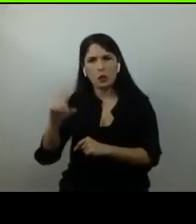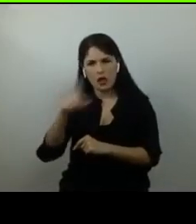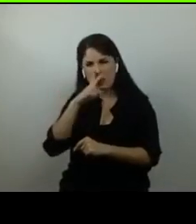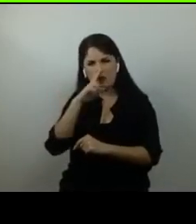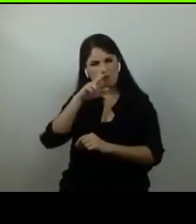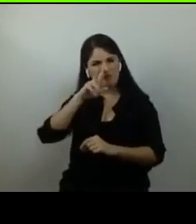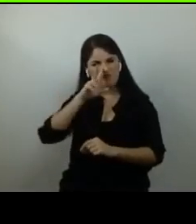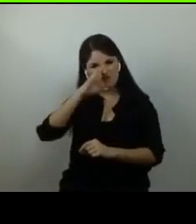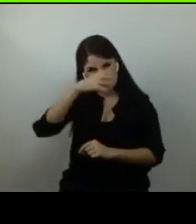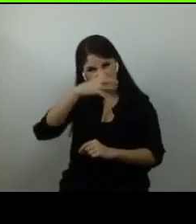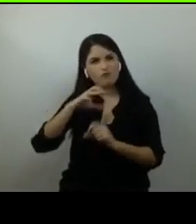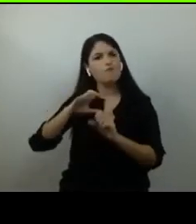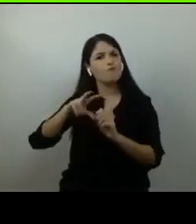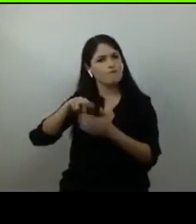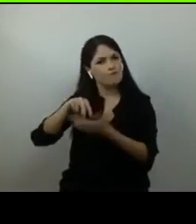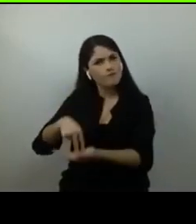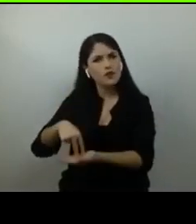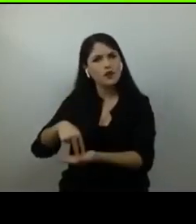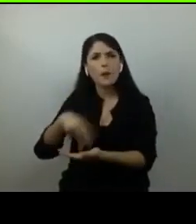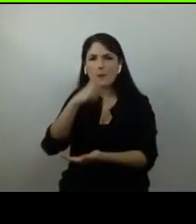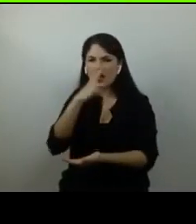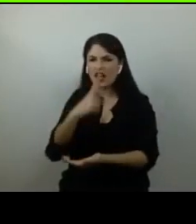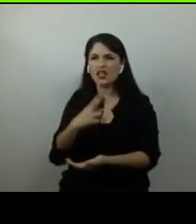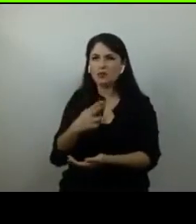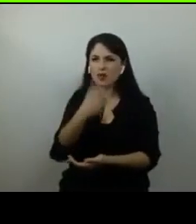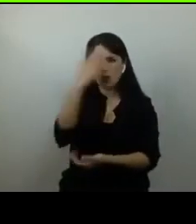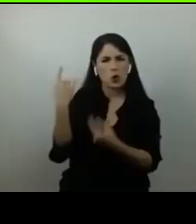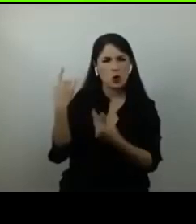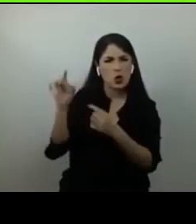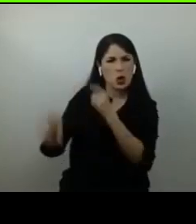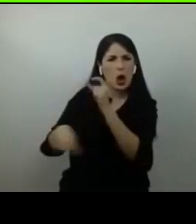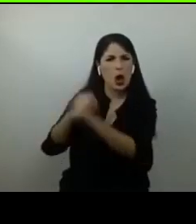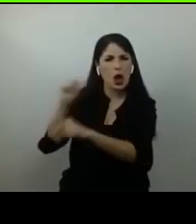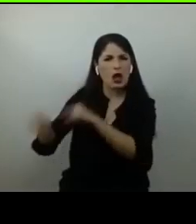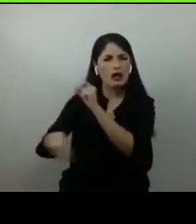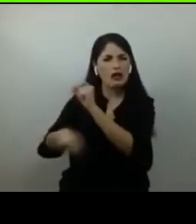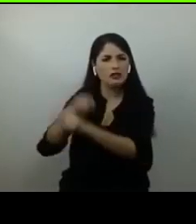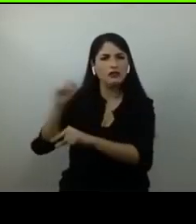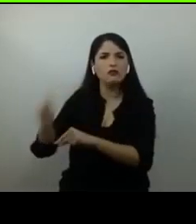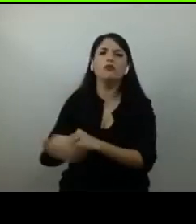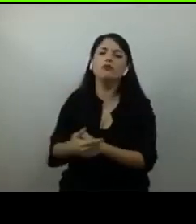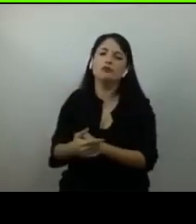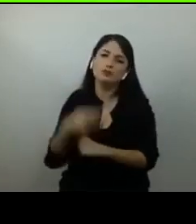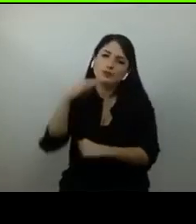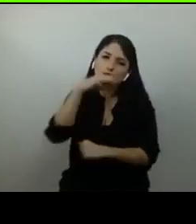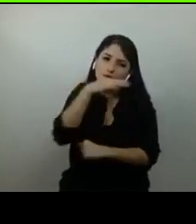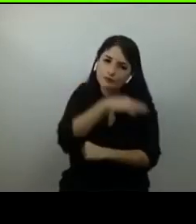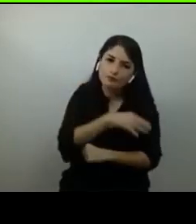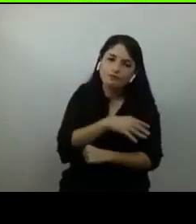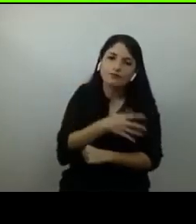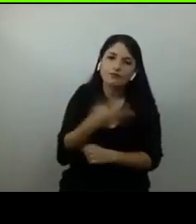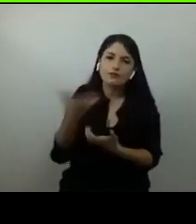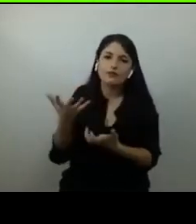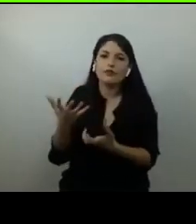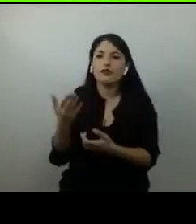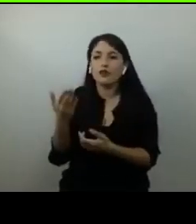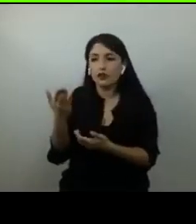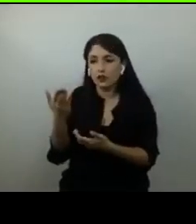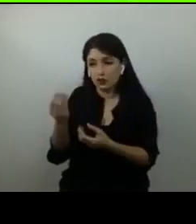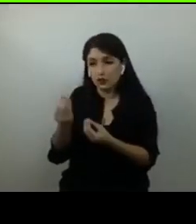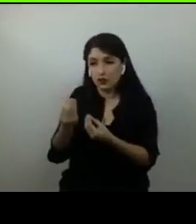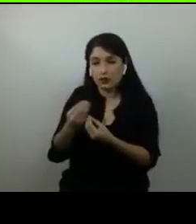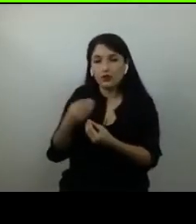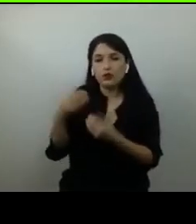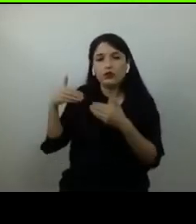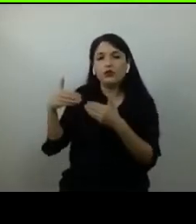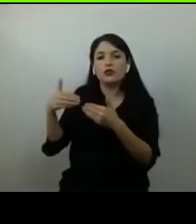essas ameaças de retrocessos autoritários, né? Então, evidentemente, com toda a discussão, né, gostaria que o senhor levasse essa mensagem ao nosso